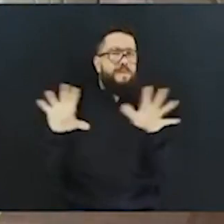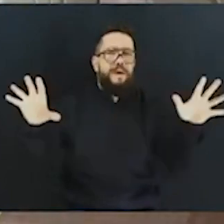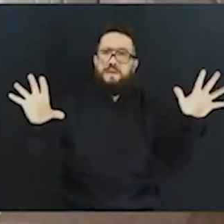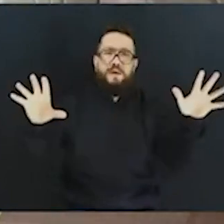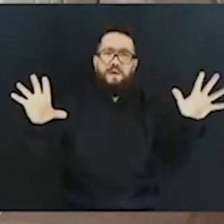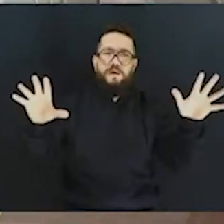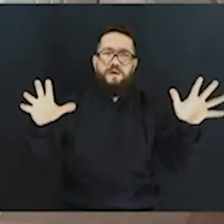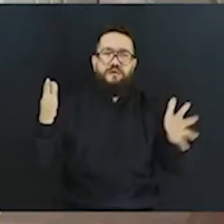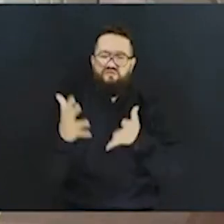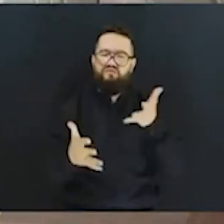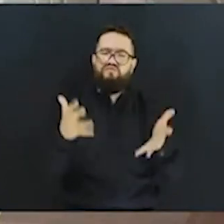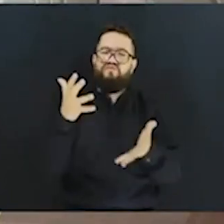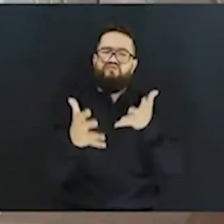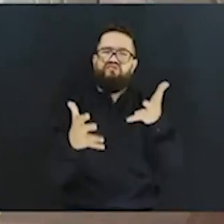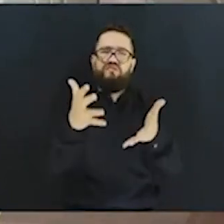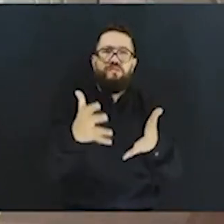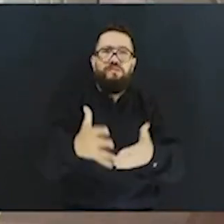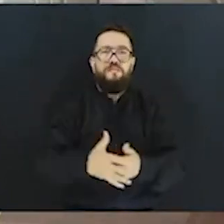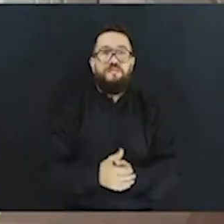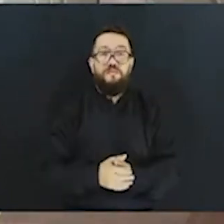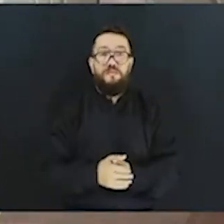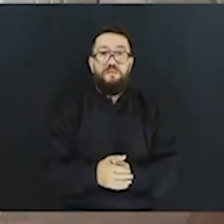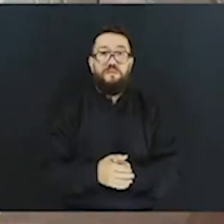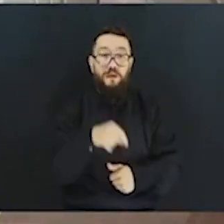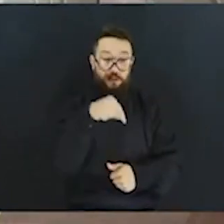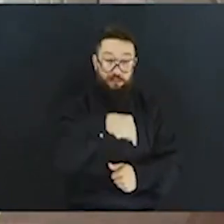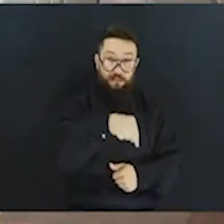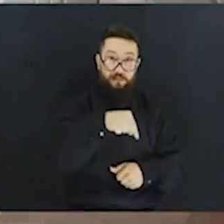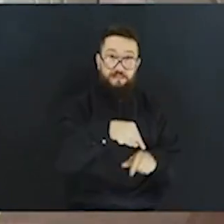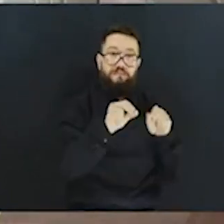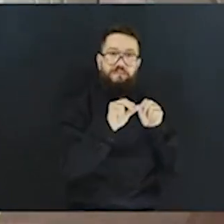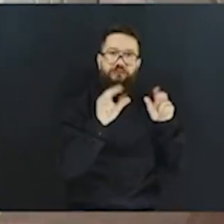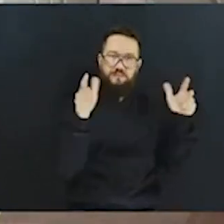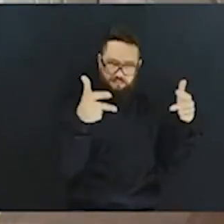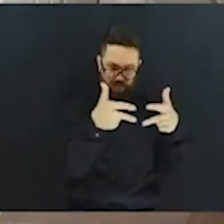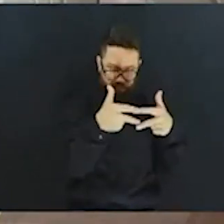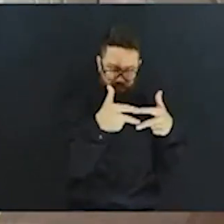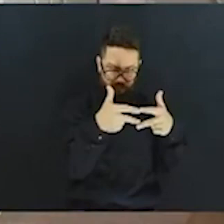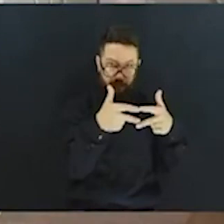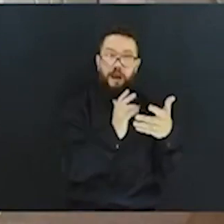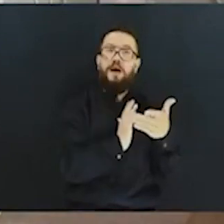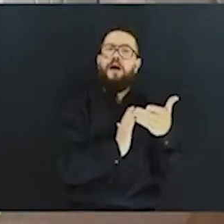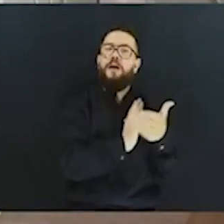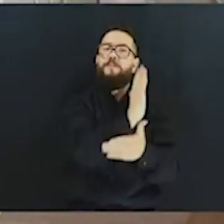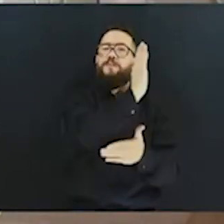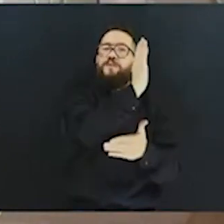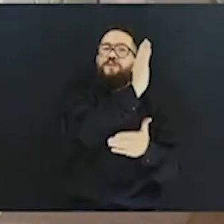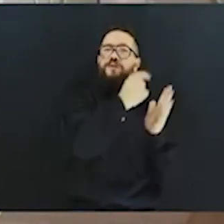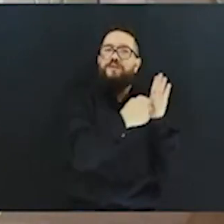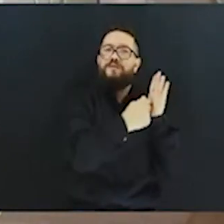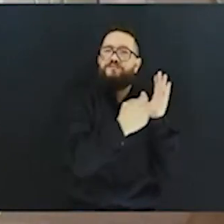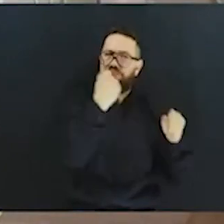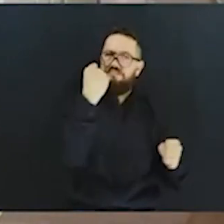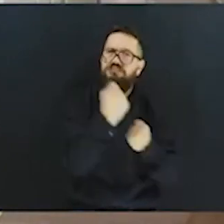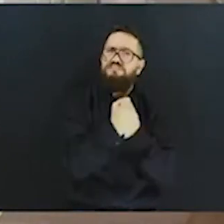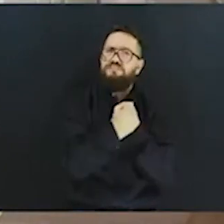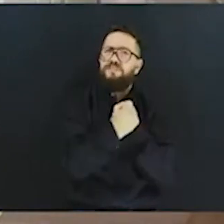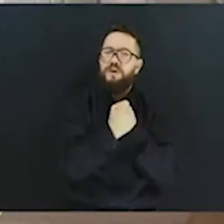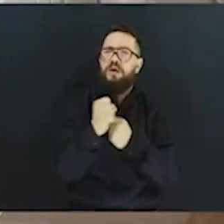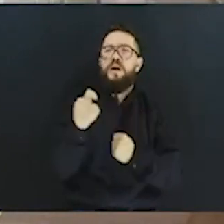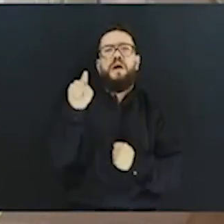Aqui na Câmara de Vereadores, nós aprovamos a moção de apoio para que o governo do Estado reconheça o hip-hop como patrimônio imaterial do